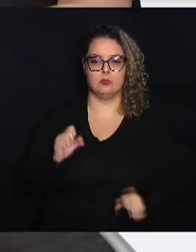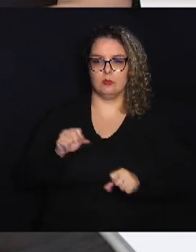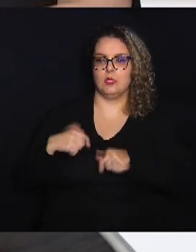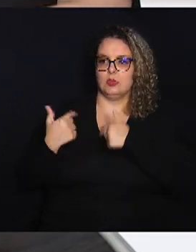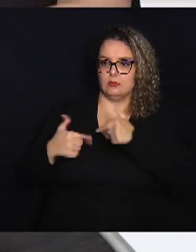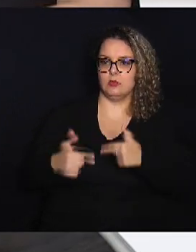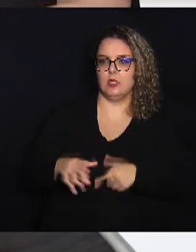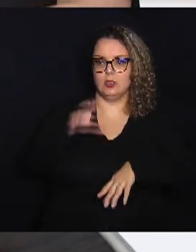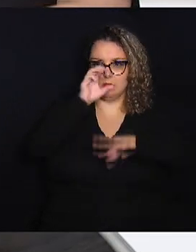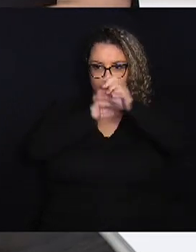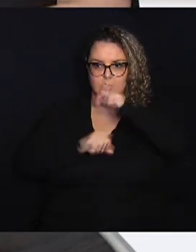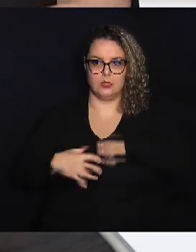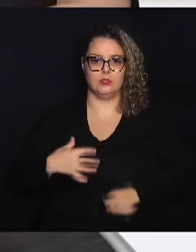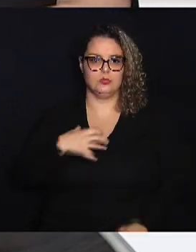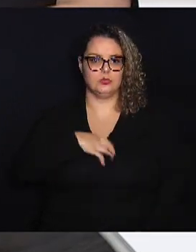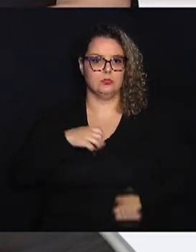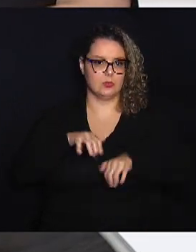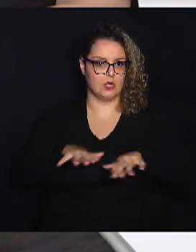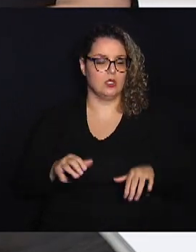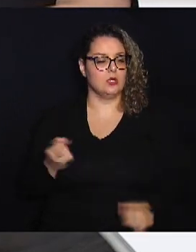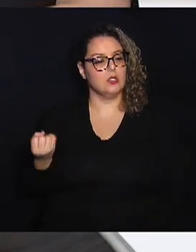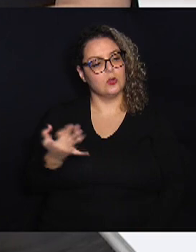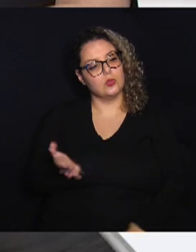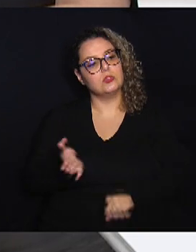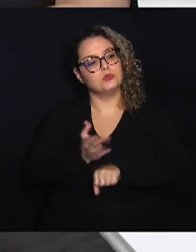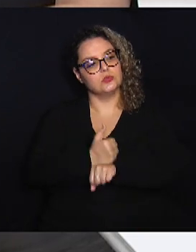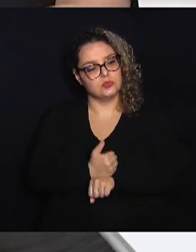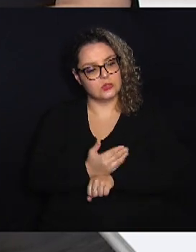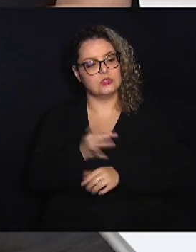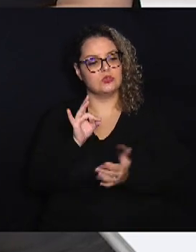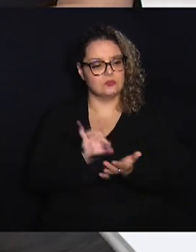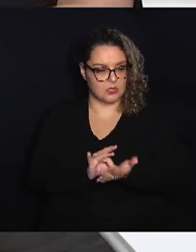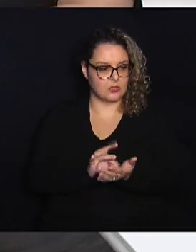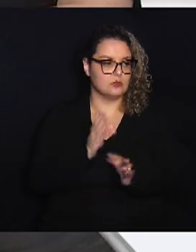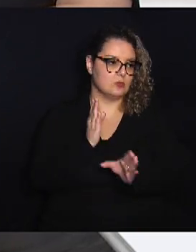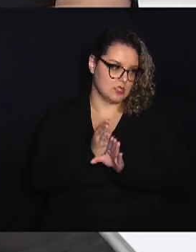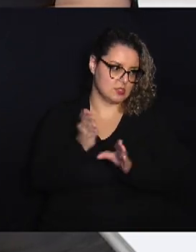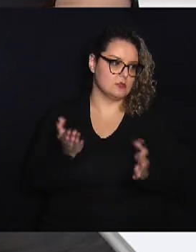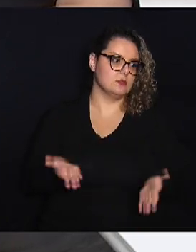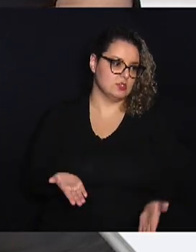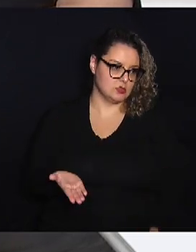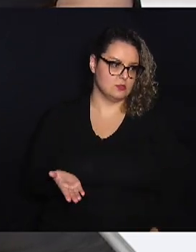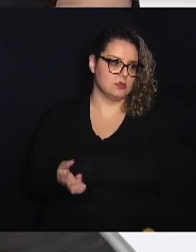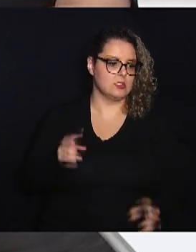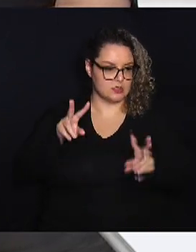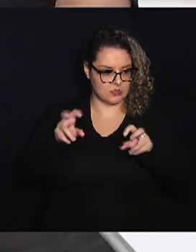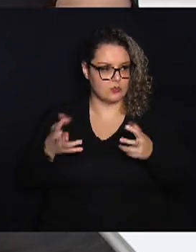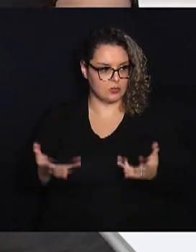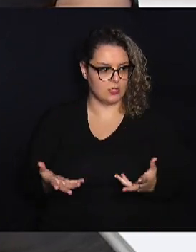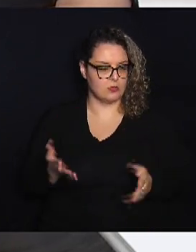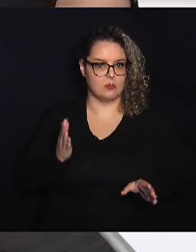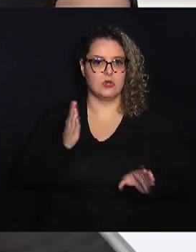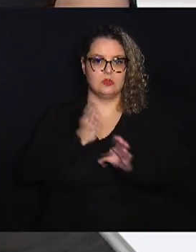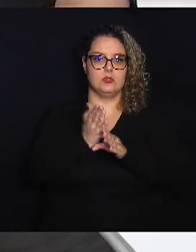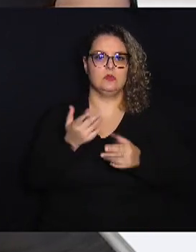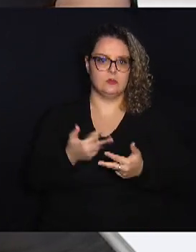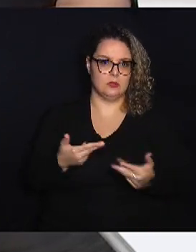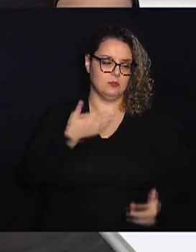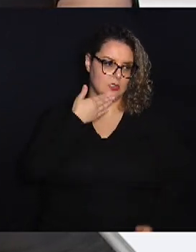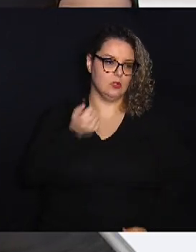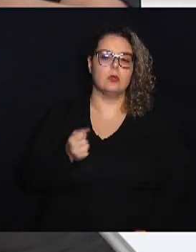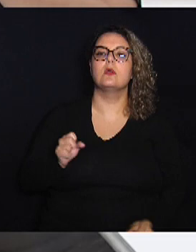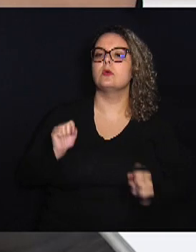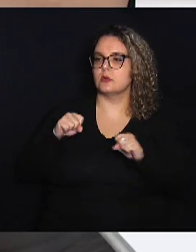essa aprendizagem de maneira mais ampla. Bom, e quanto antes for, de fato, detectado, né, detectada essa questão, é melhor, né?